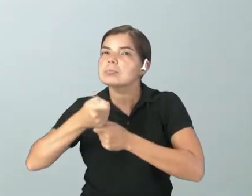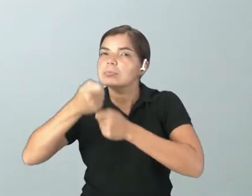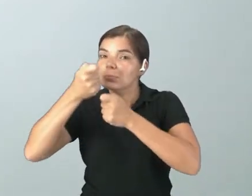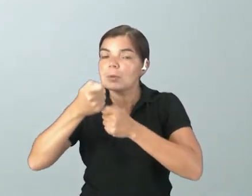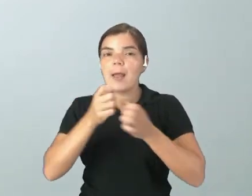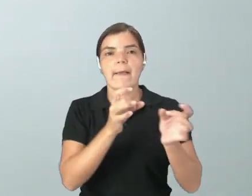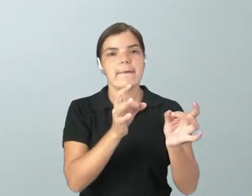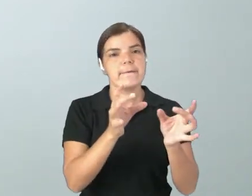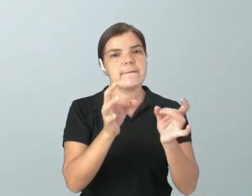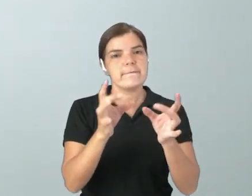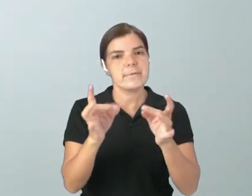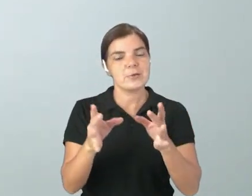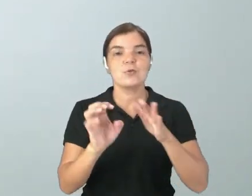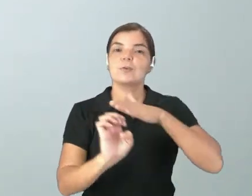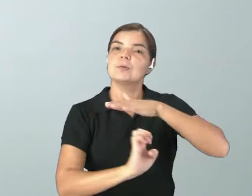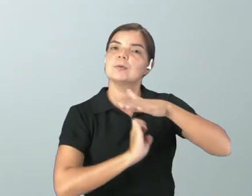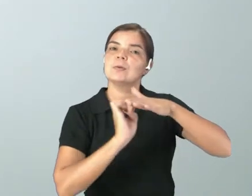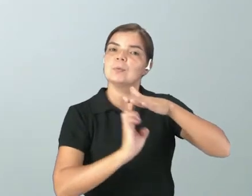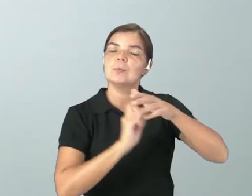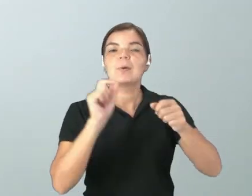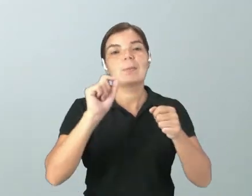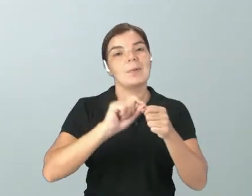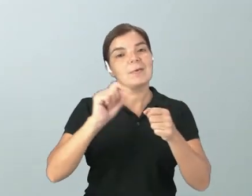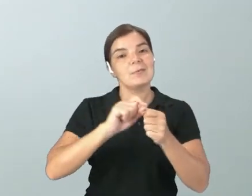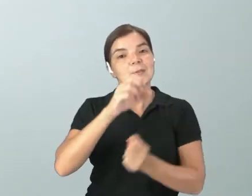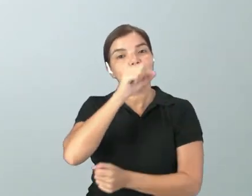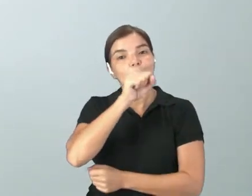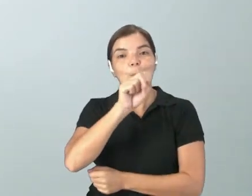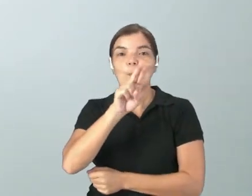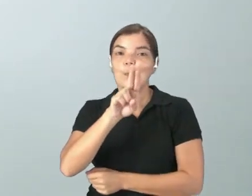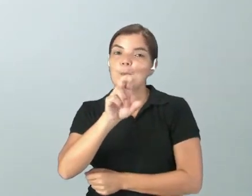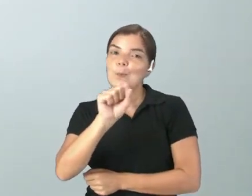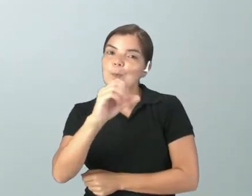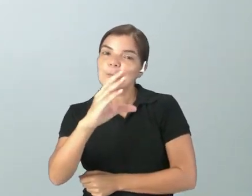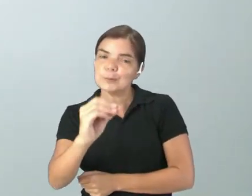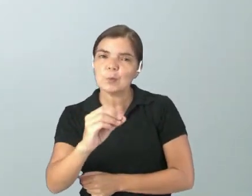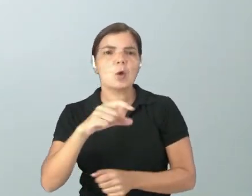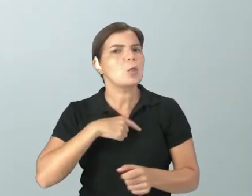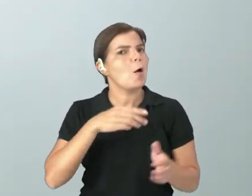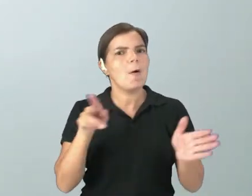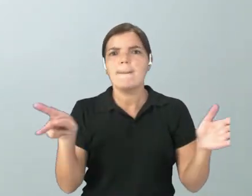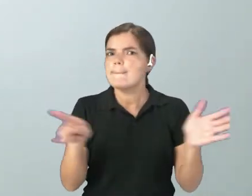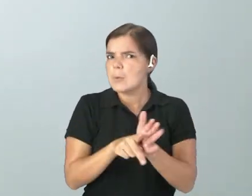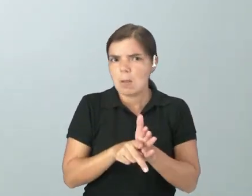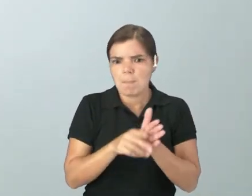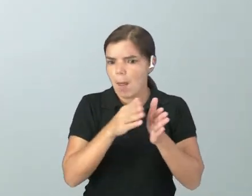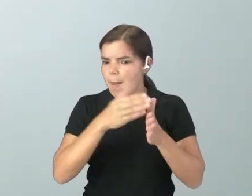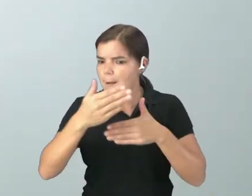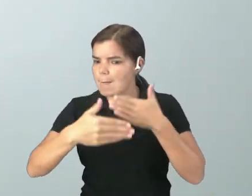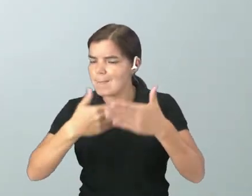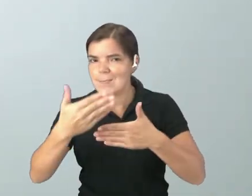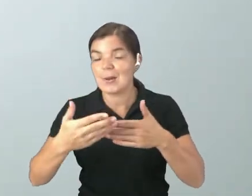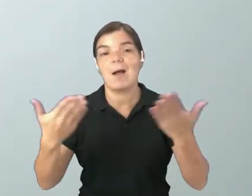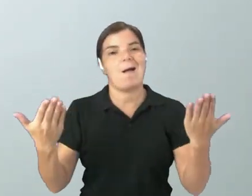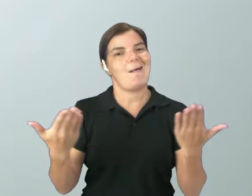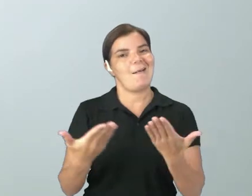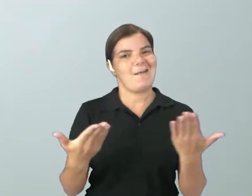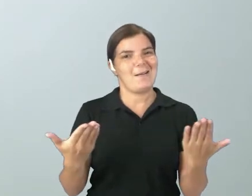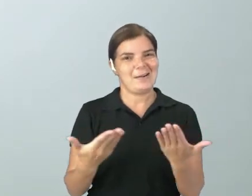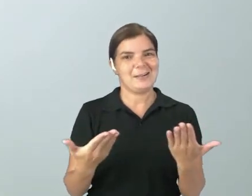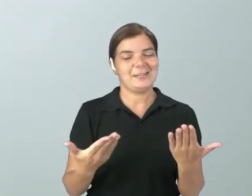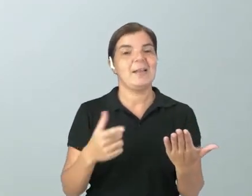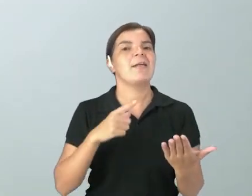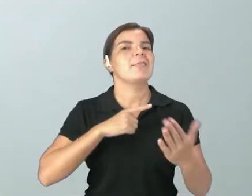vendia para uma empresa produzir o suco da laranja. Então, ele não fazia parte do processo da produção do suco. Hoje em dia, houve